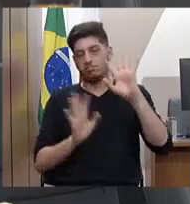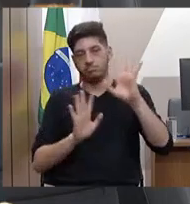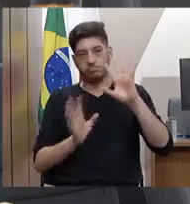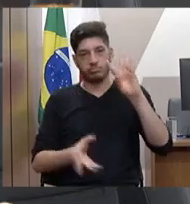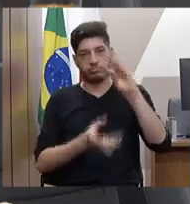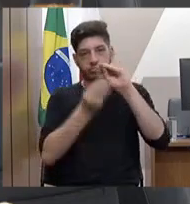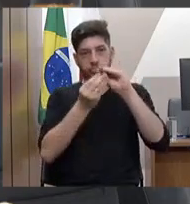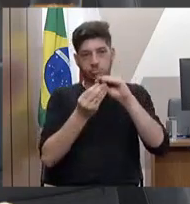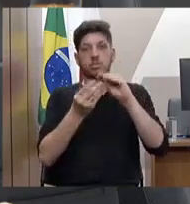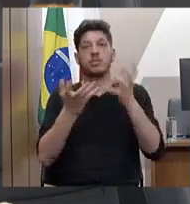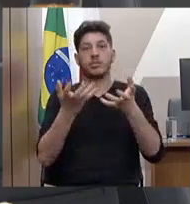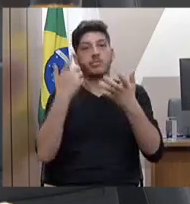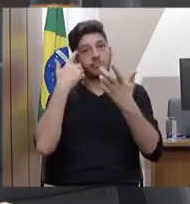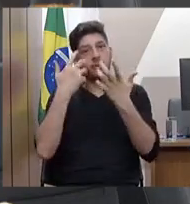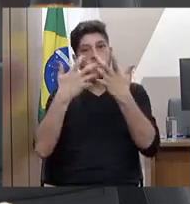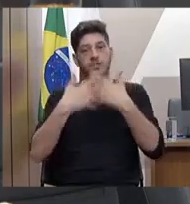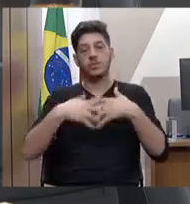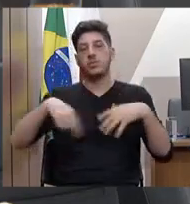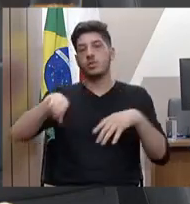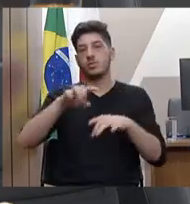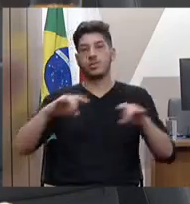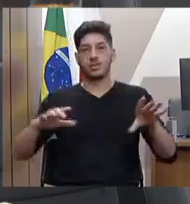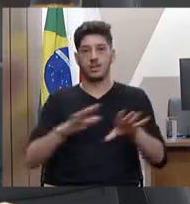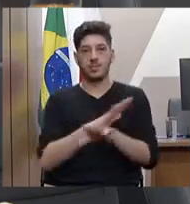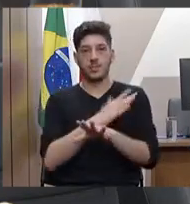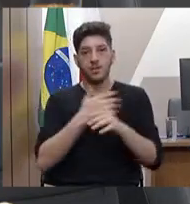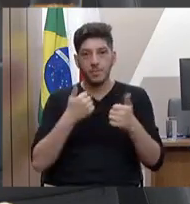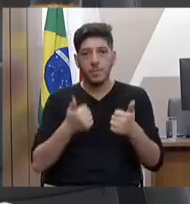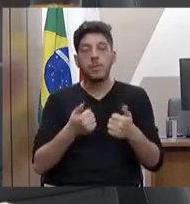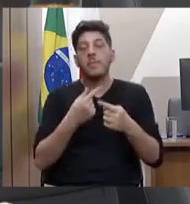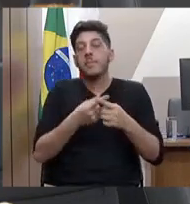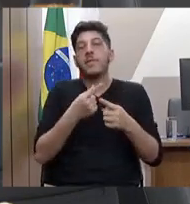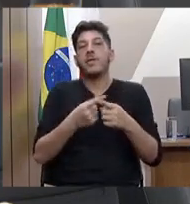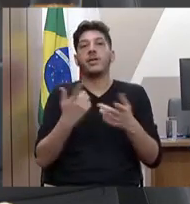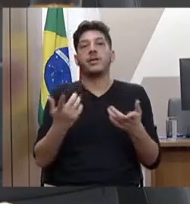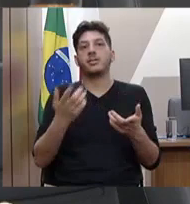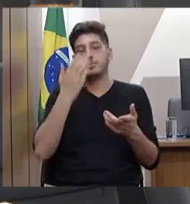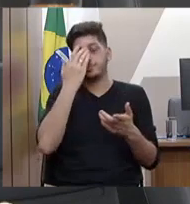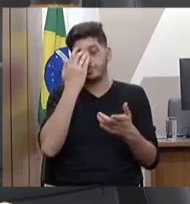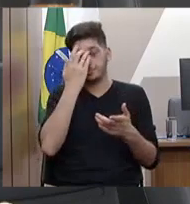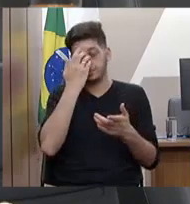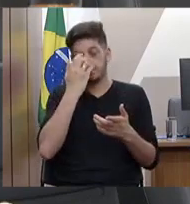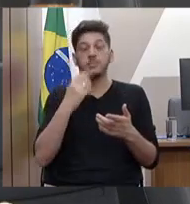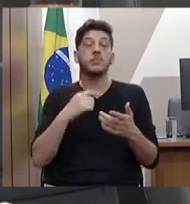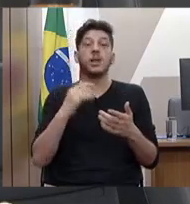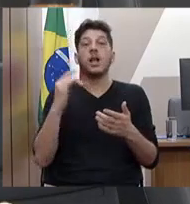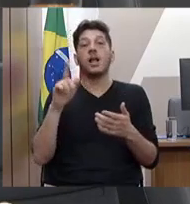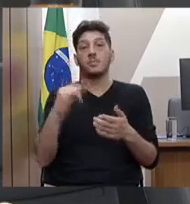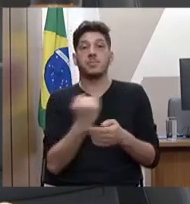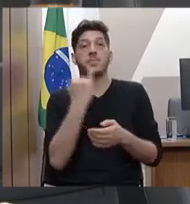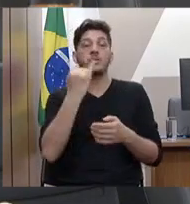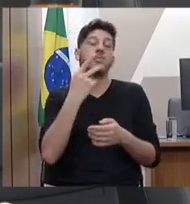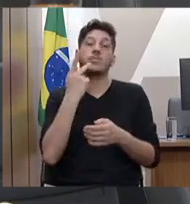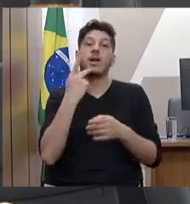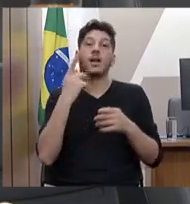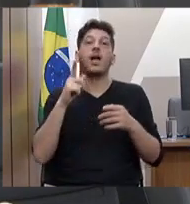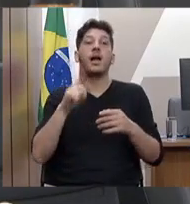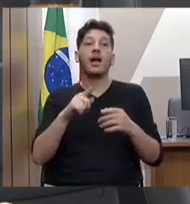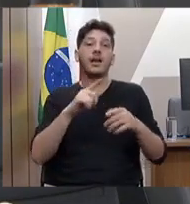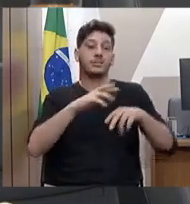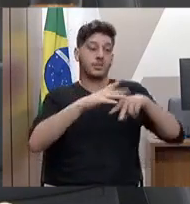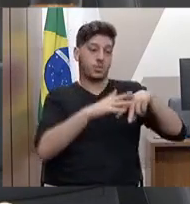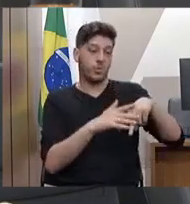trazer um pouco dessa reflexão para a gente finalizar aqui tá gente então eu né é importante dizer que a evolução desses doenças